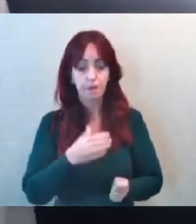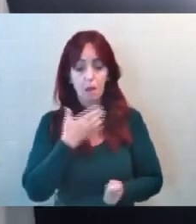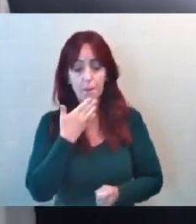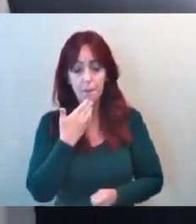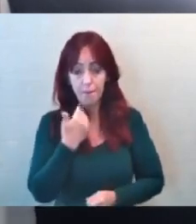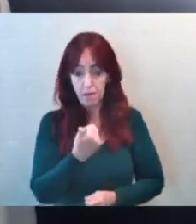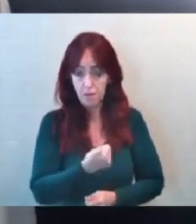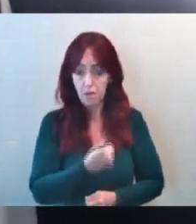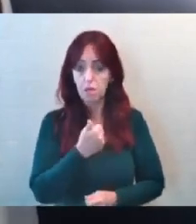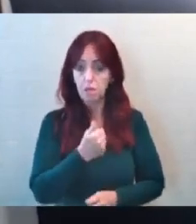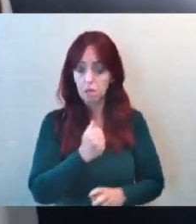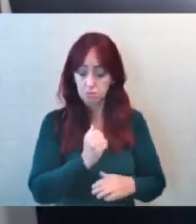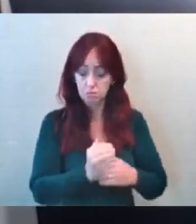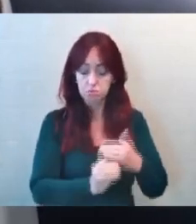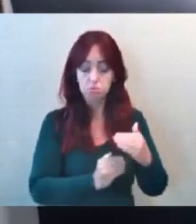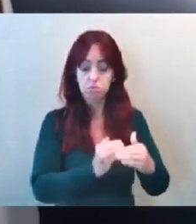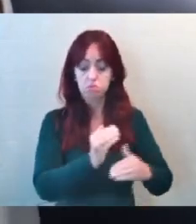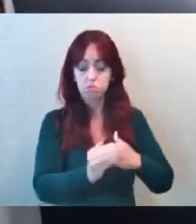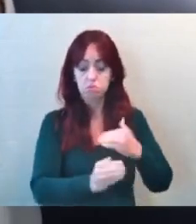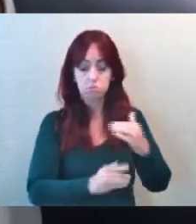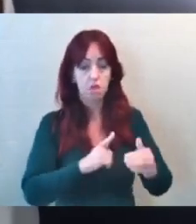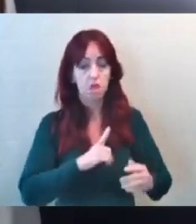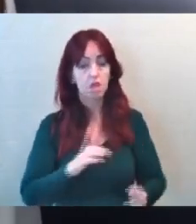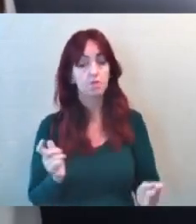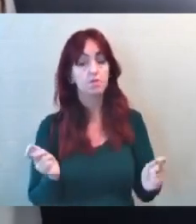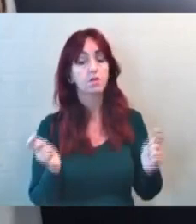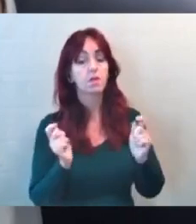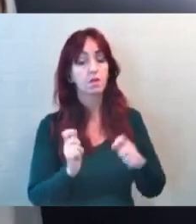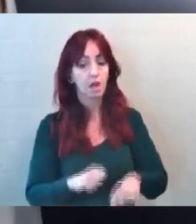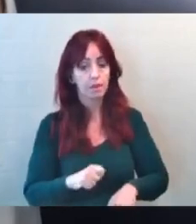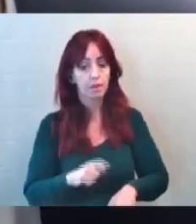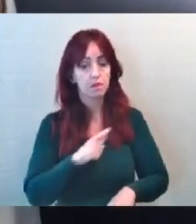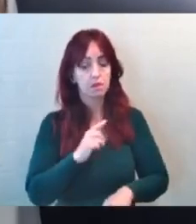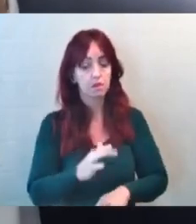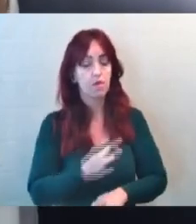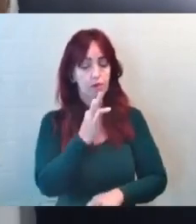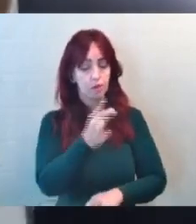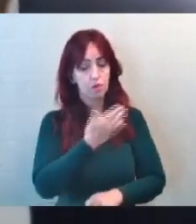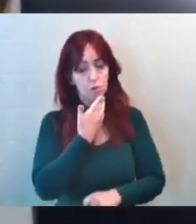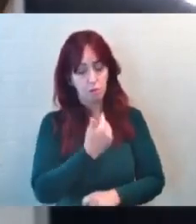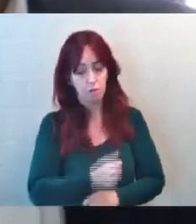melhoria e nós temos a possibilidade de ter um futuro.